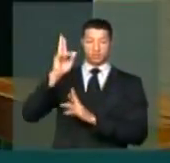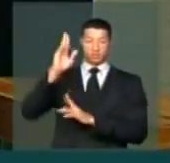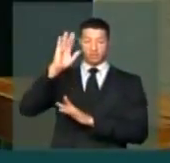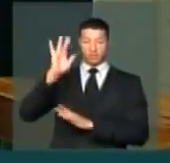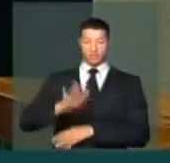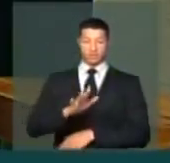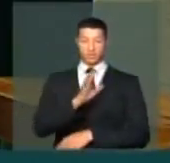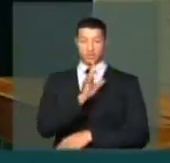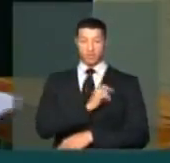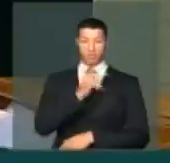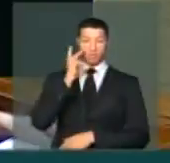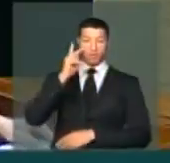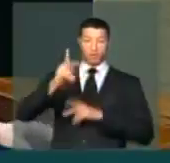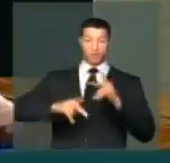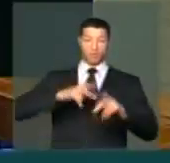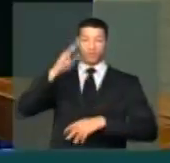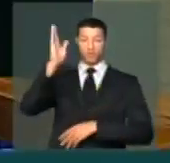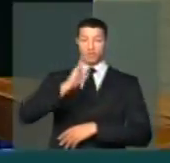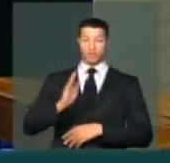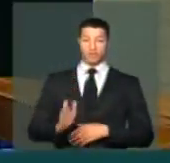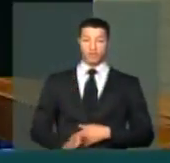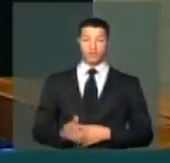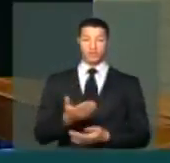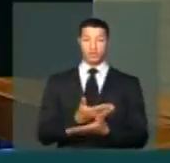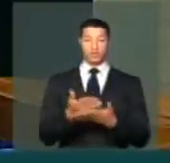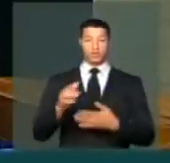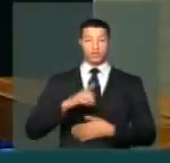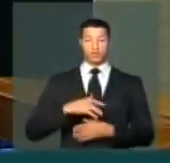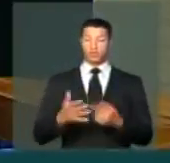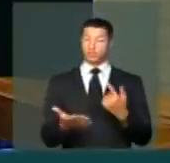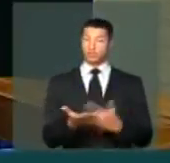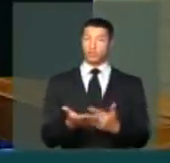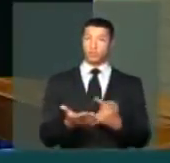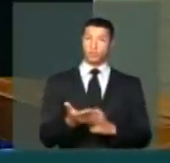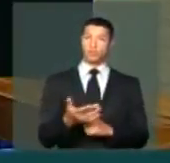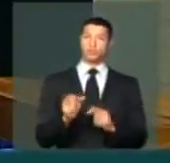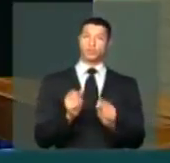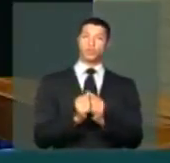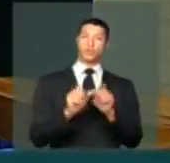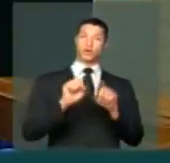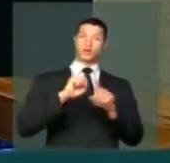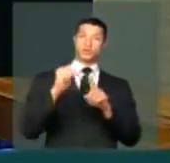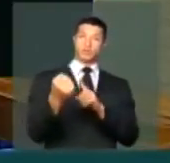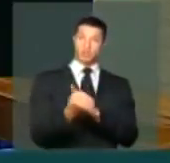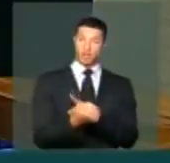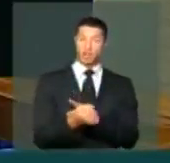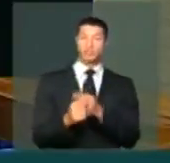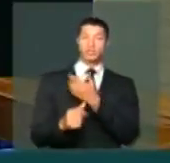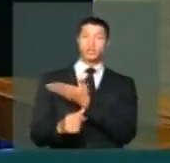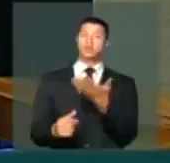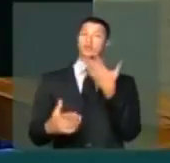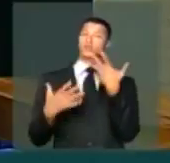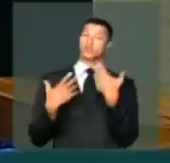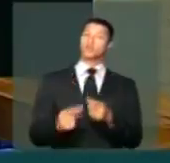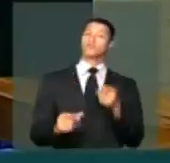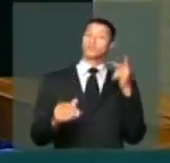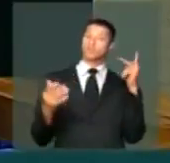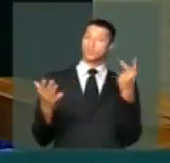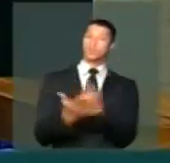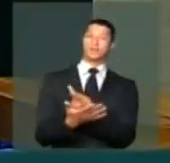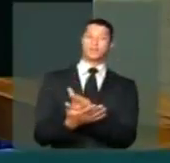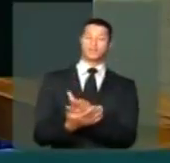amor para o povo brasileiro temos esse compromisso com a sociedade e nós iremos